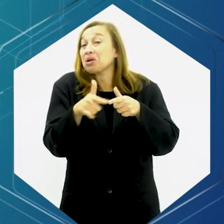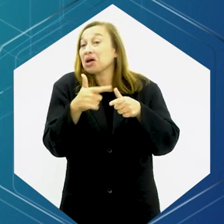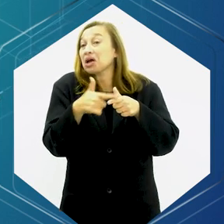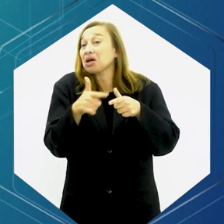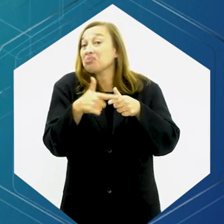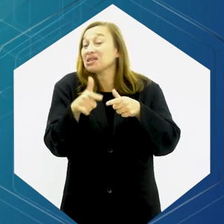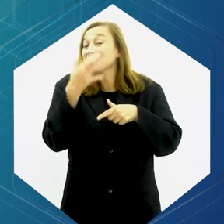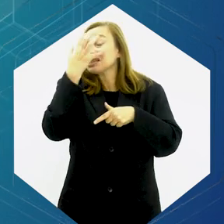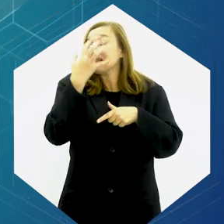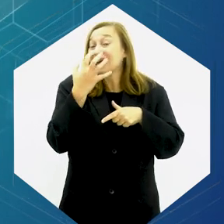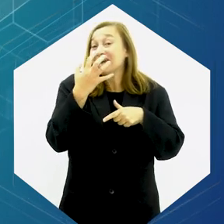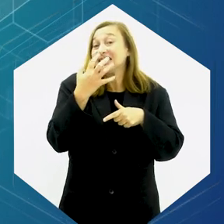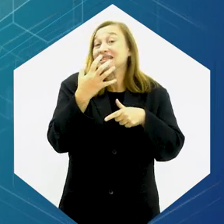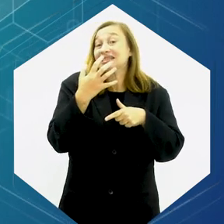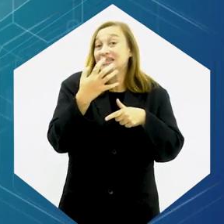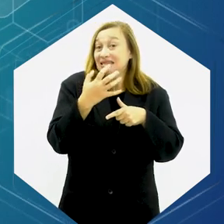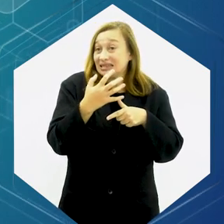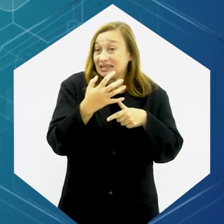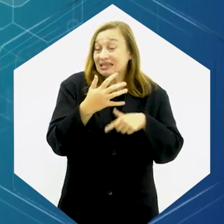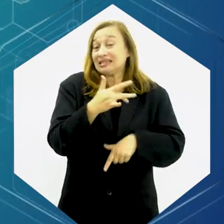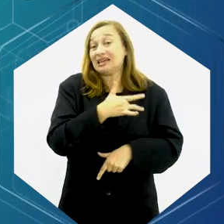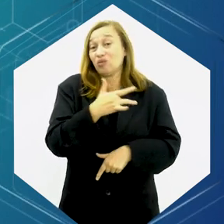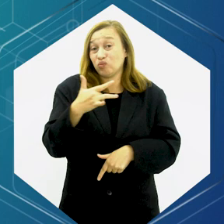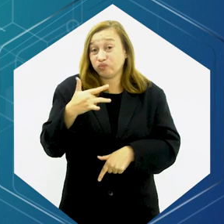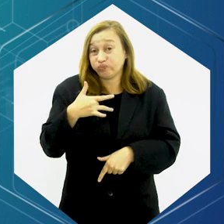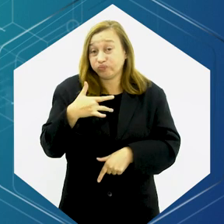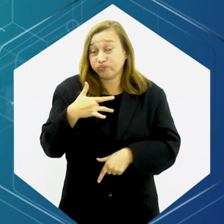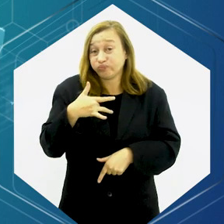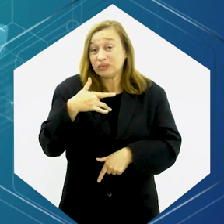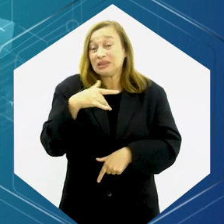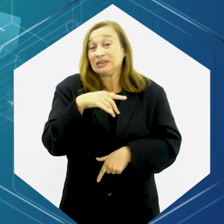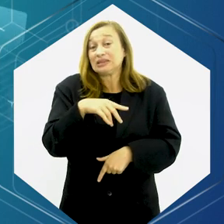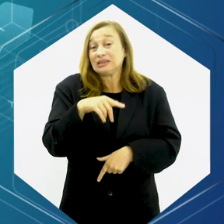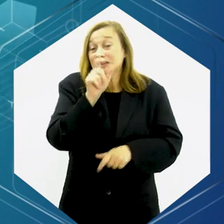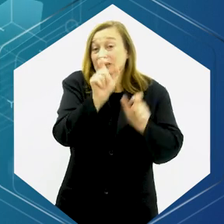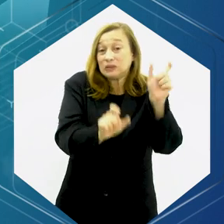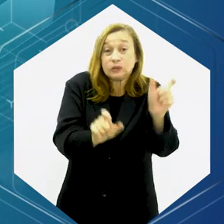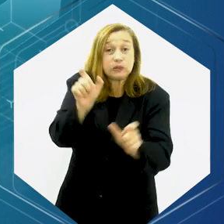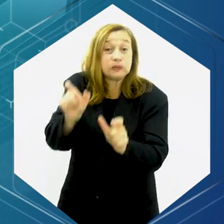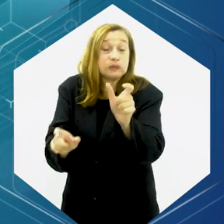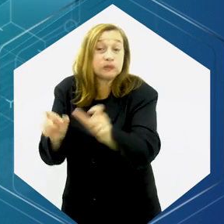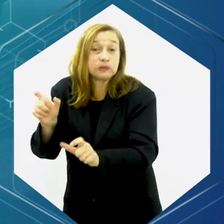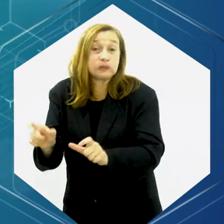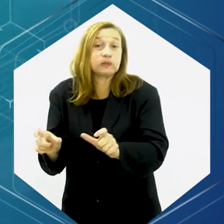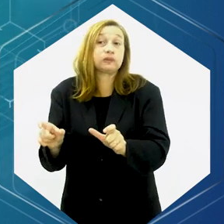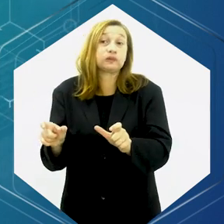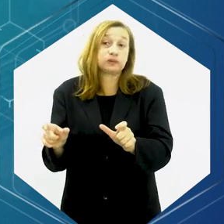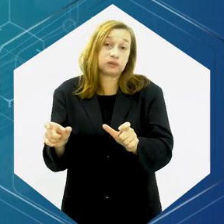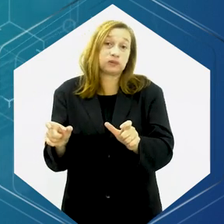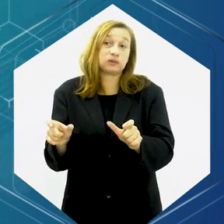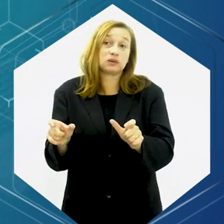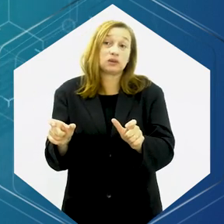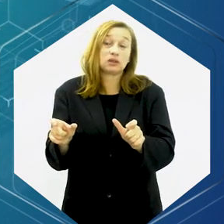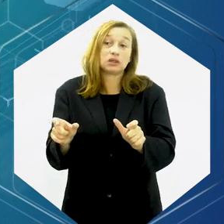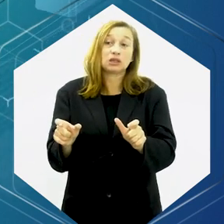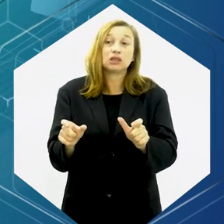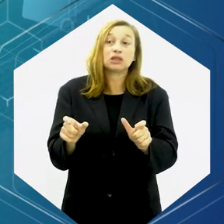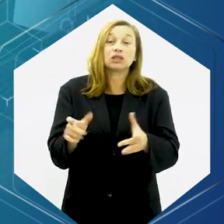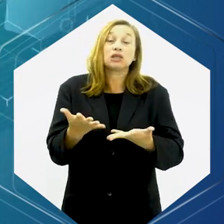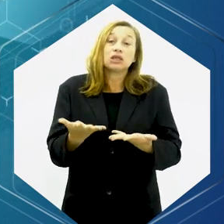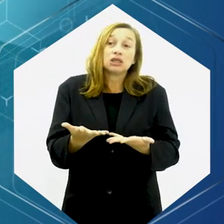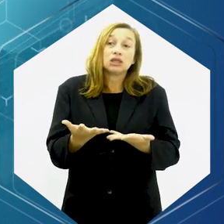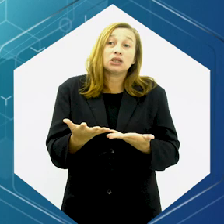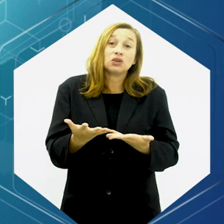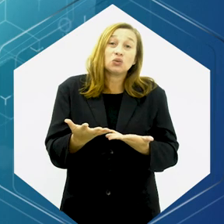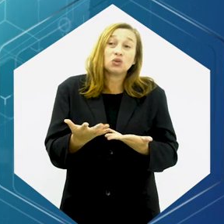eh da nossas para a saúde das pessoas né E até atualmente